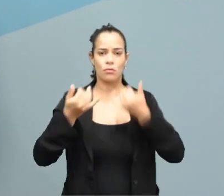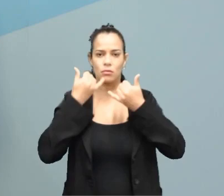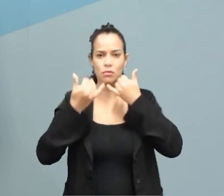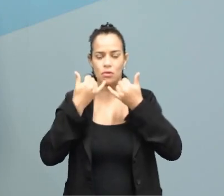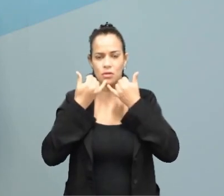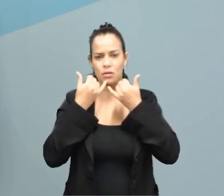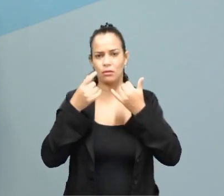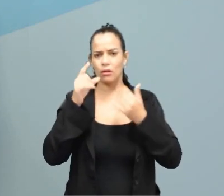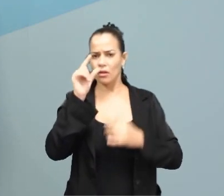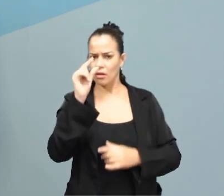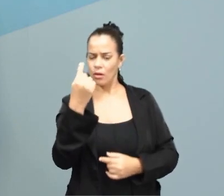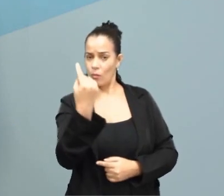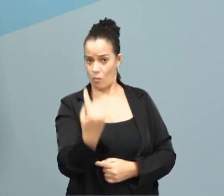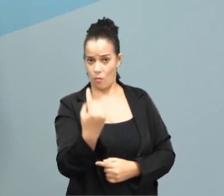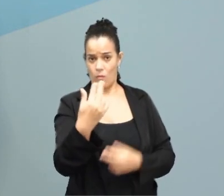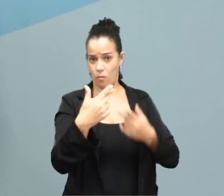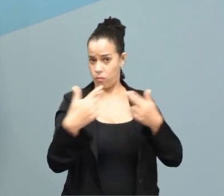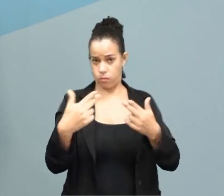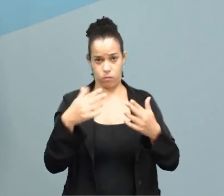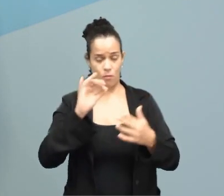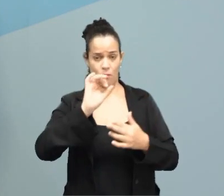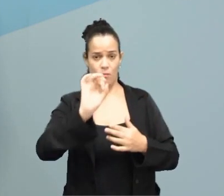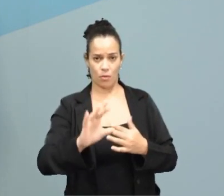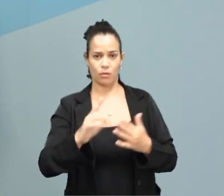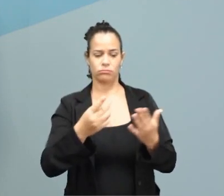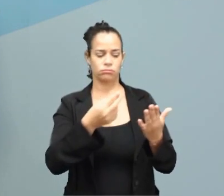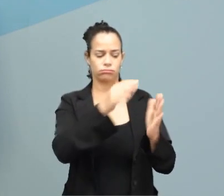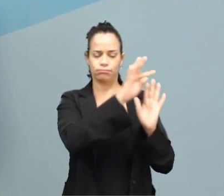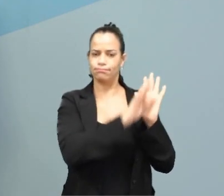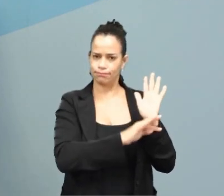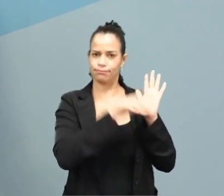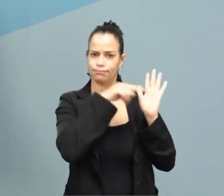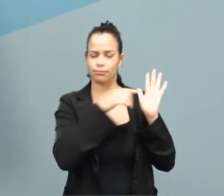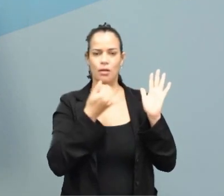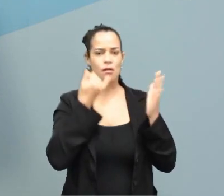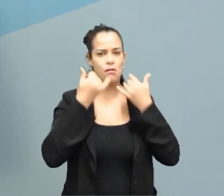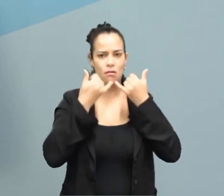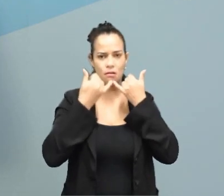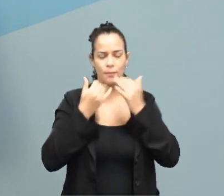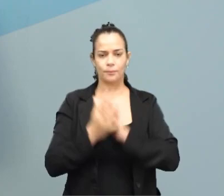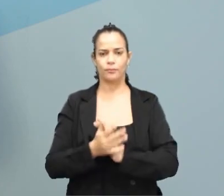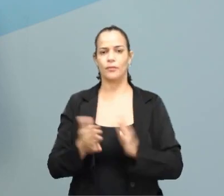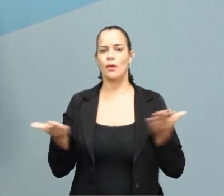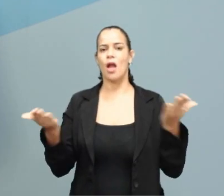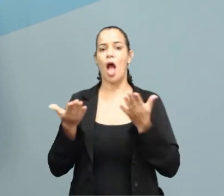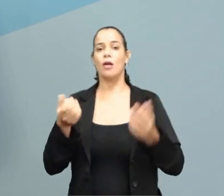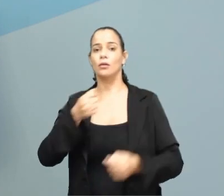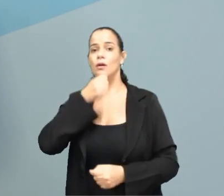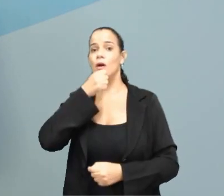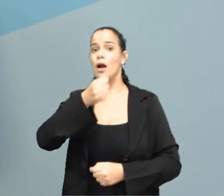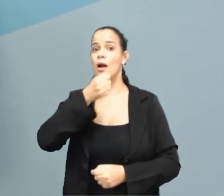sendo noticiado, que está sendo relatado, certo? Agora vamos ver uma reportagem.